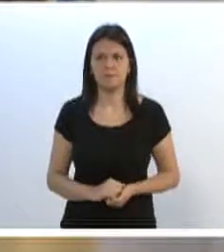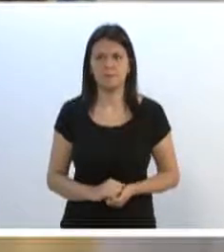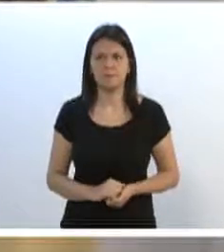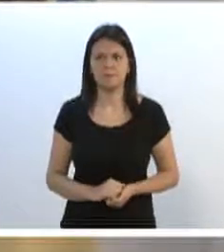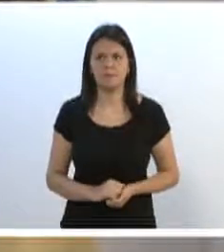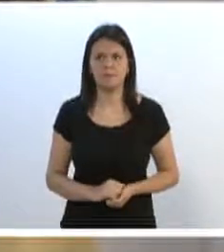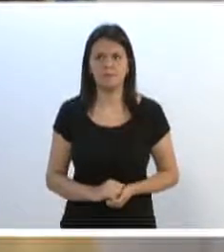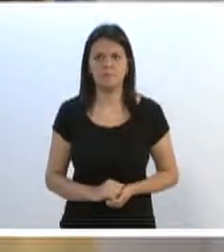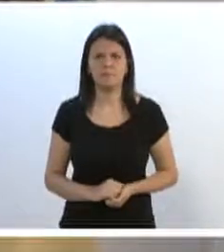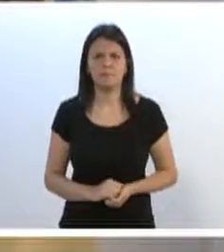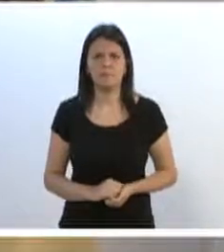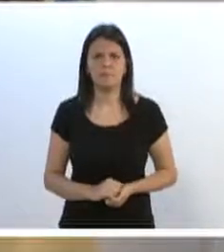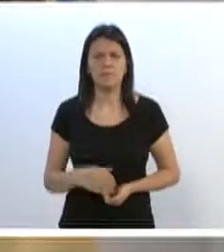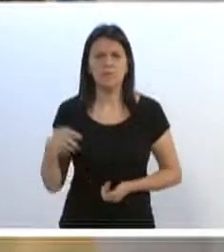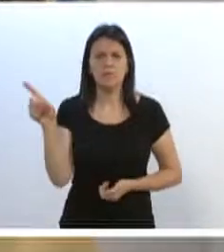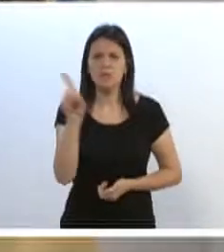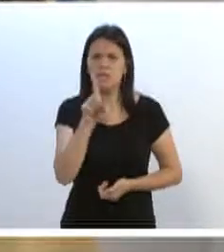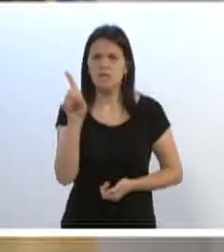não a indústria da multa.